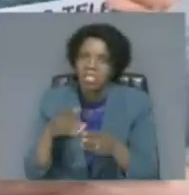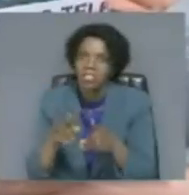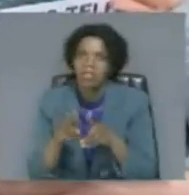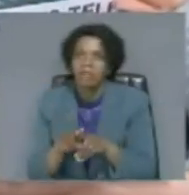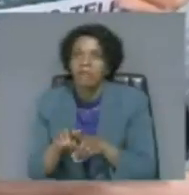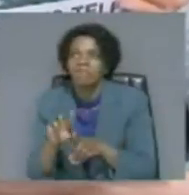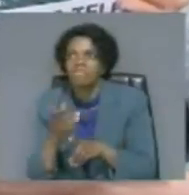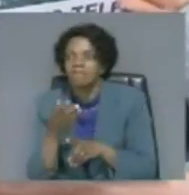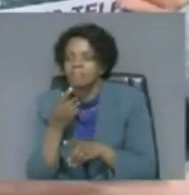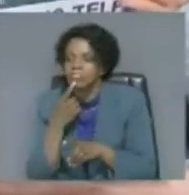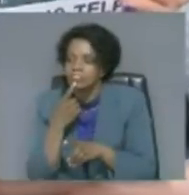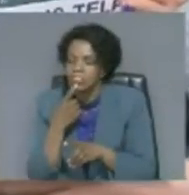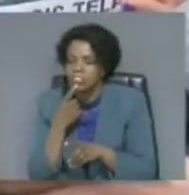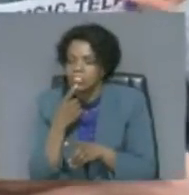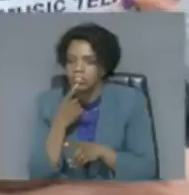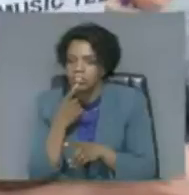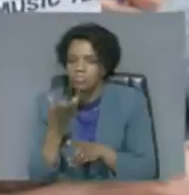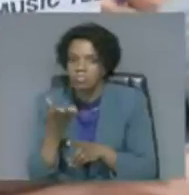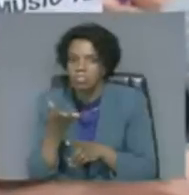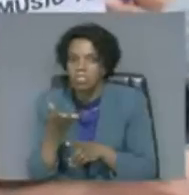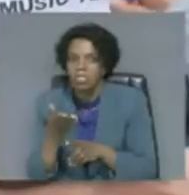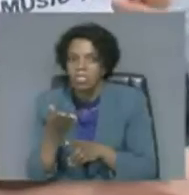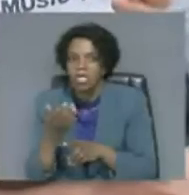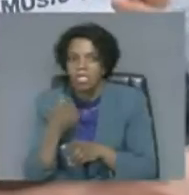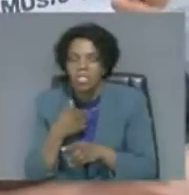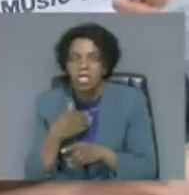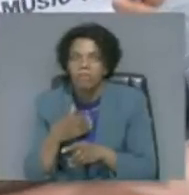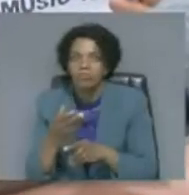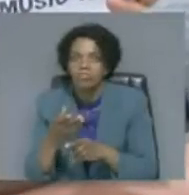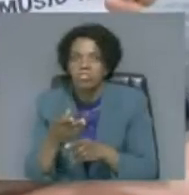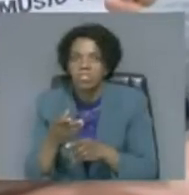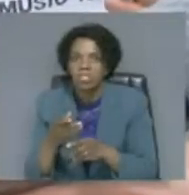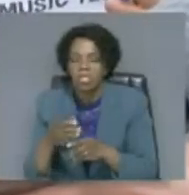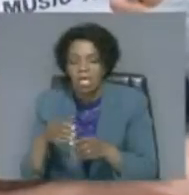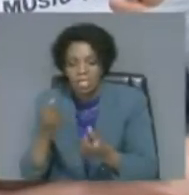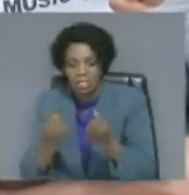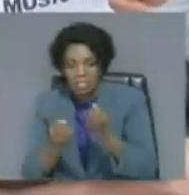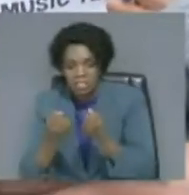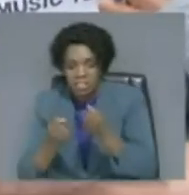praticamente os principais eixos em bom estado.